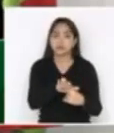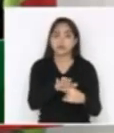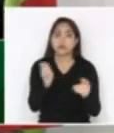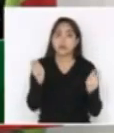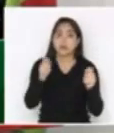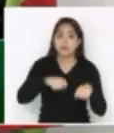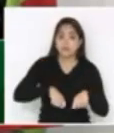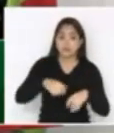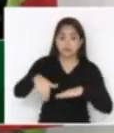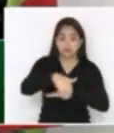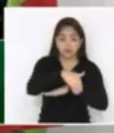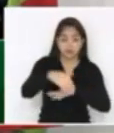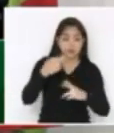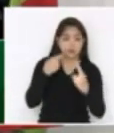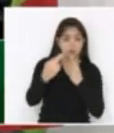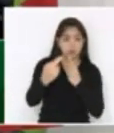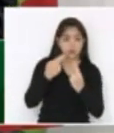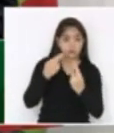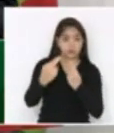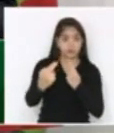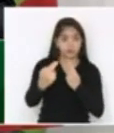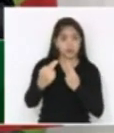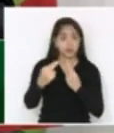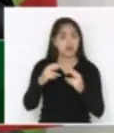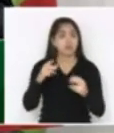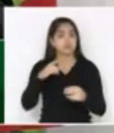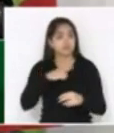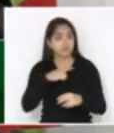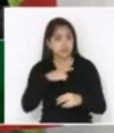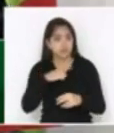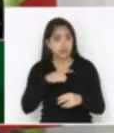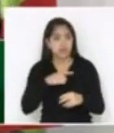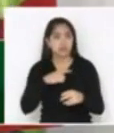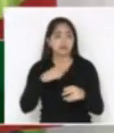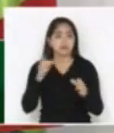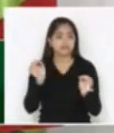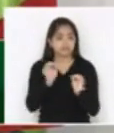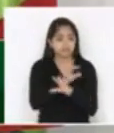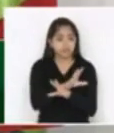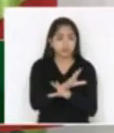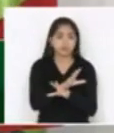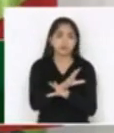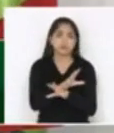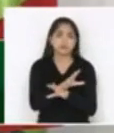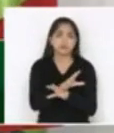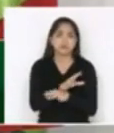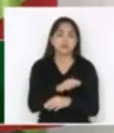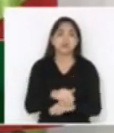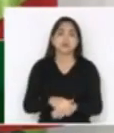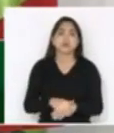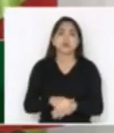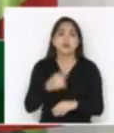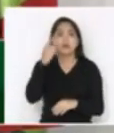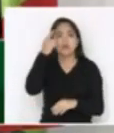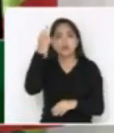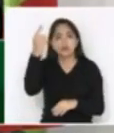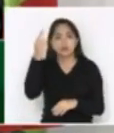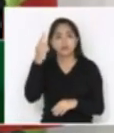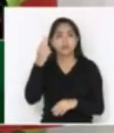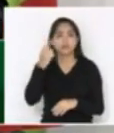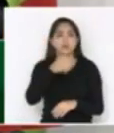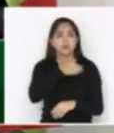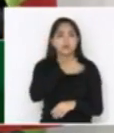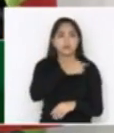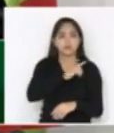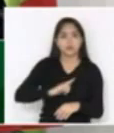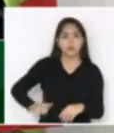aquela rodovia, né, busque o seu caminho, a sua conclusão. Eu me lembro que o eminente deputado, governador Luiz